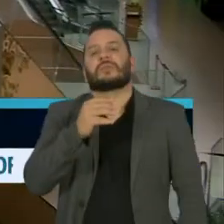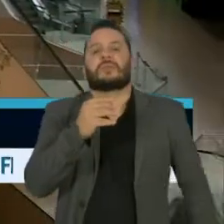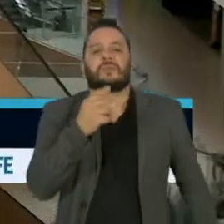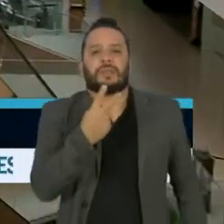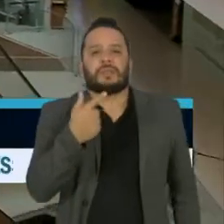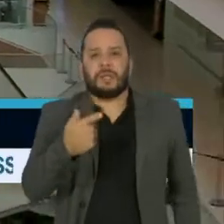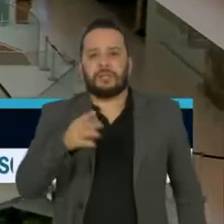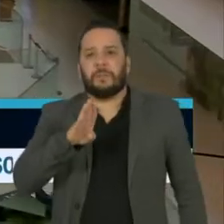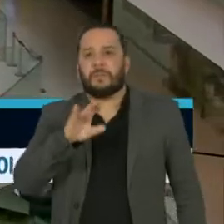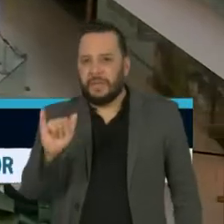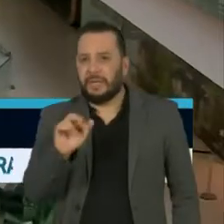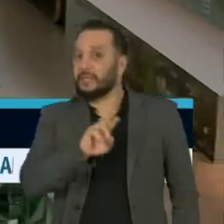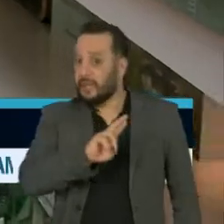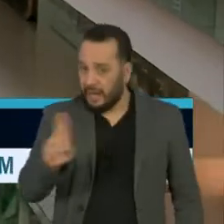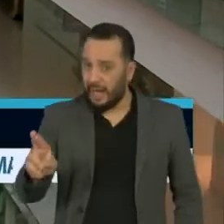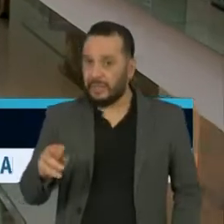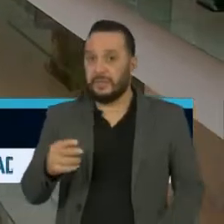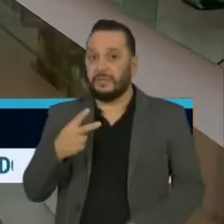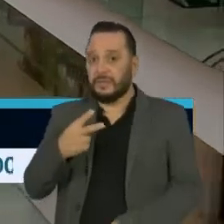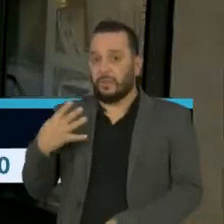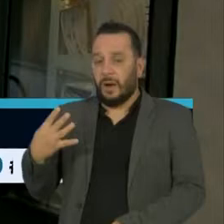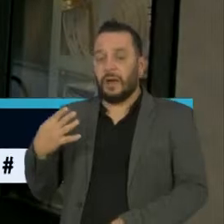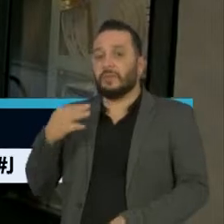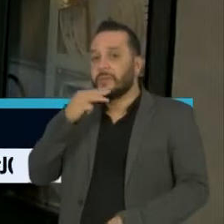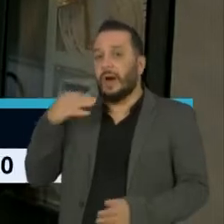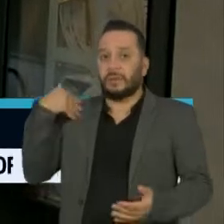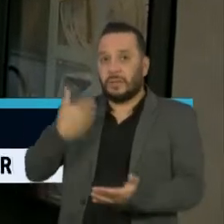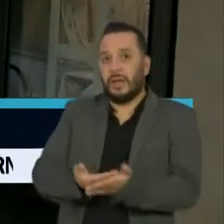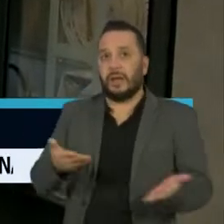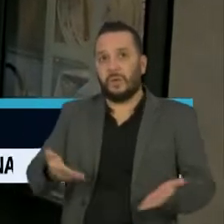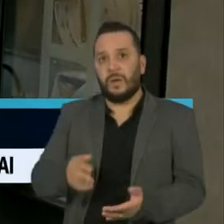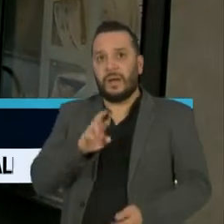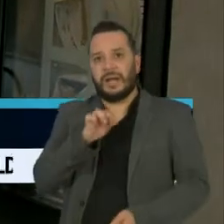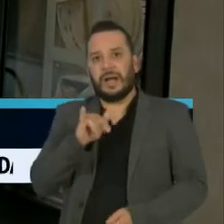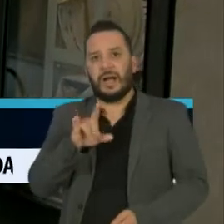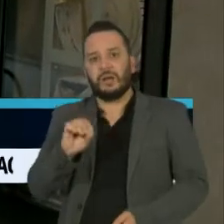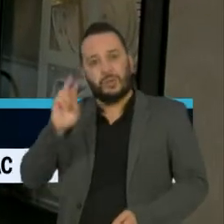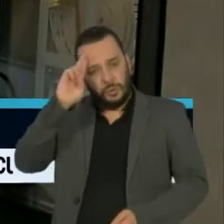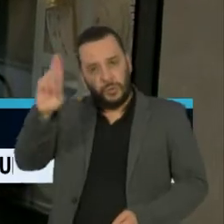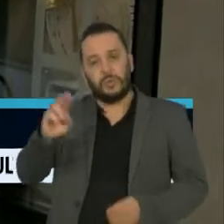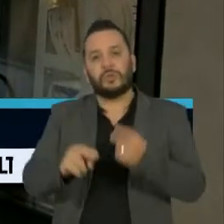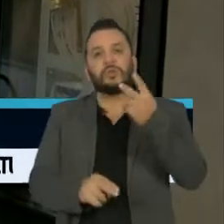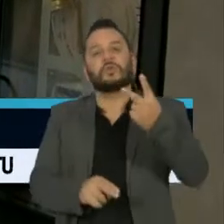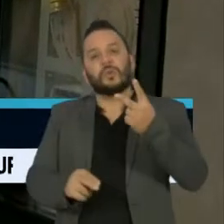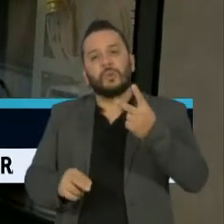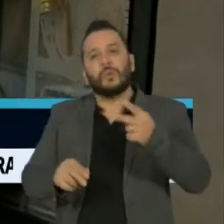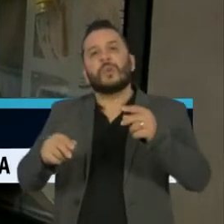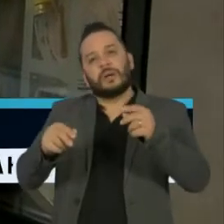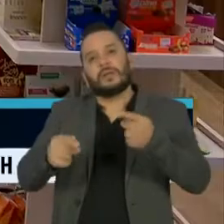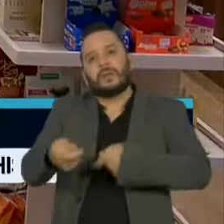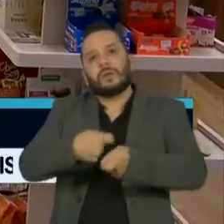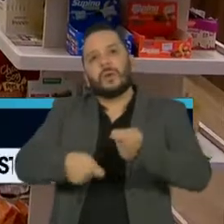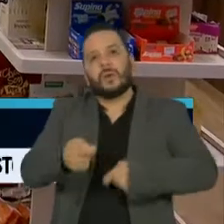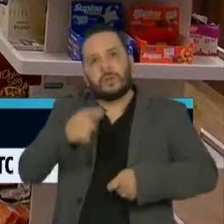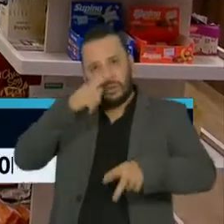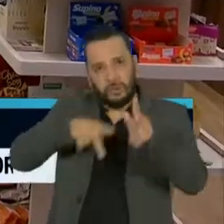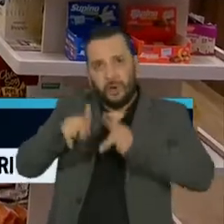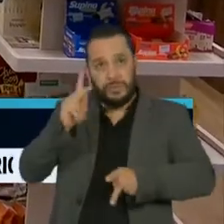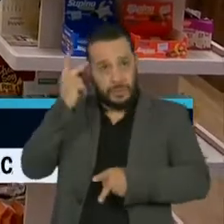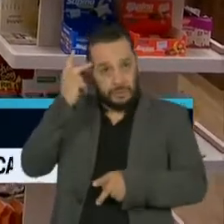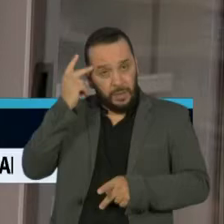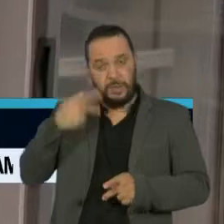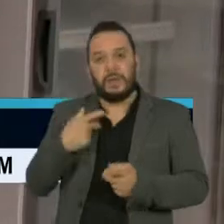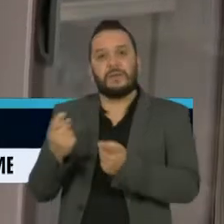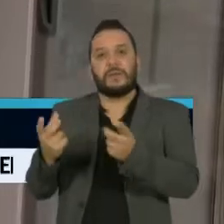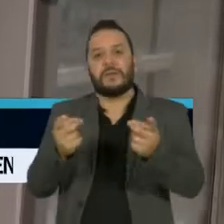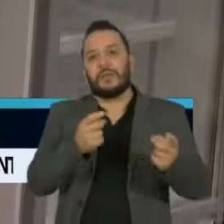de reais desde o dia 24 de março. Ricardo é dono de duas lojas neste shopping em São Paulo. Na de produtos